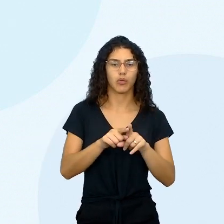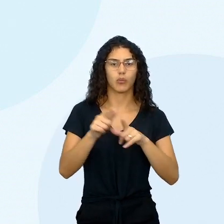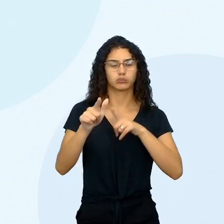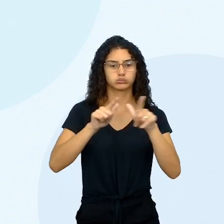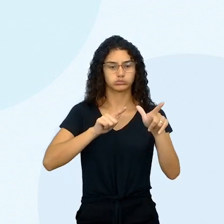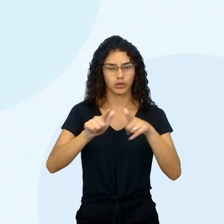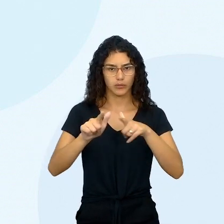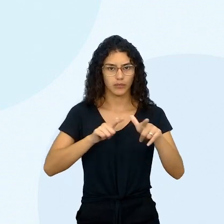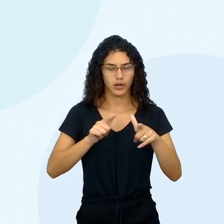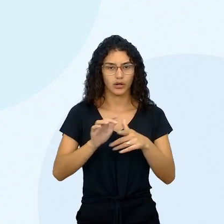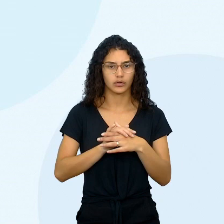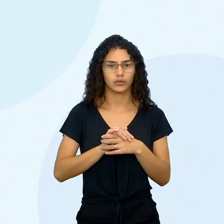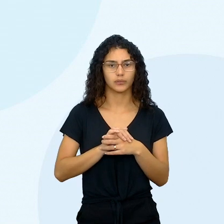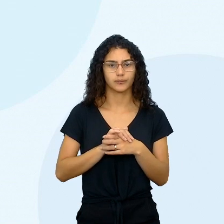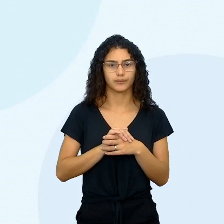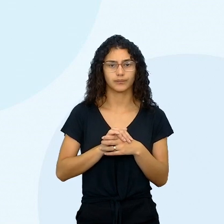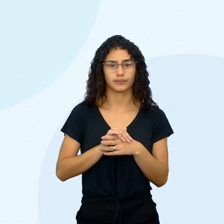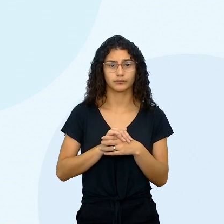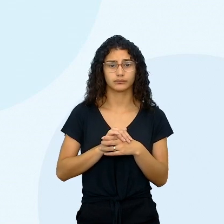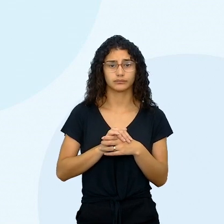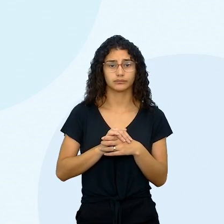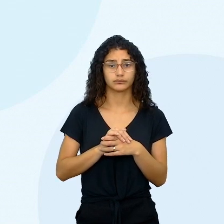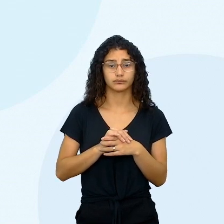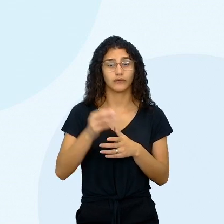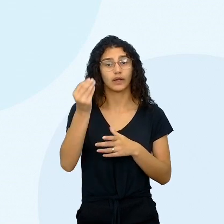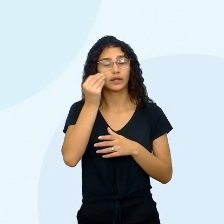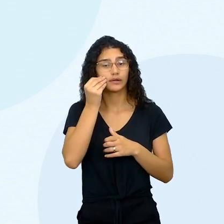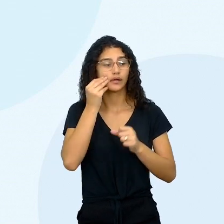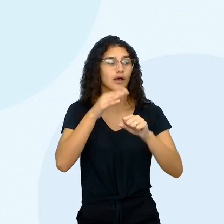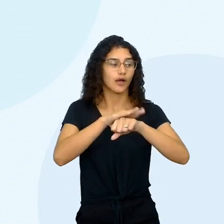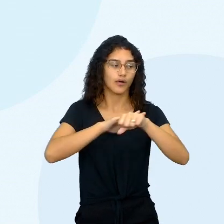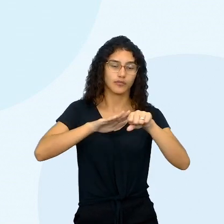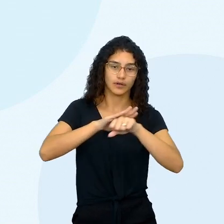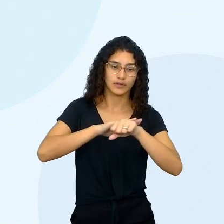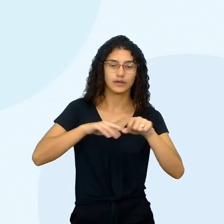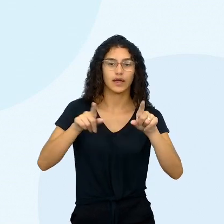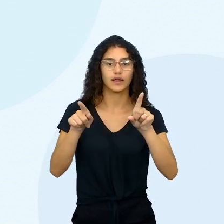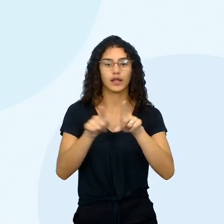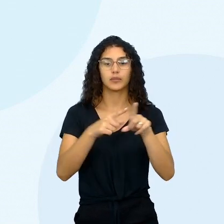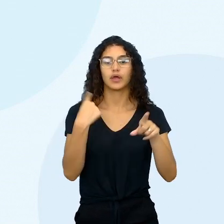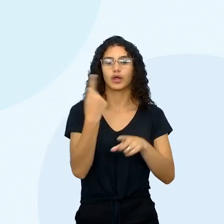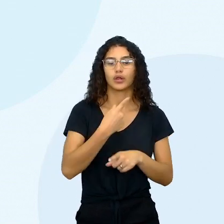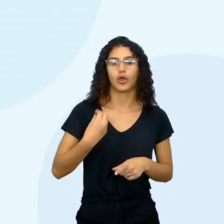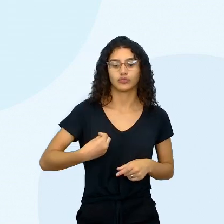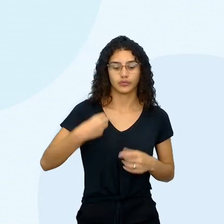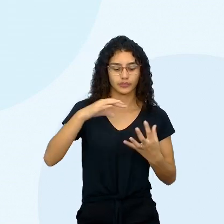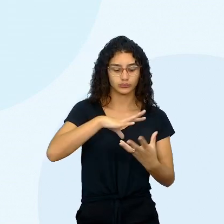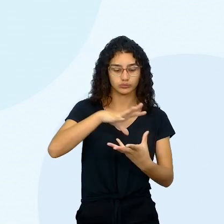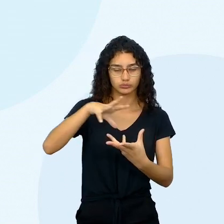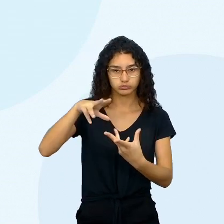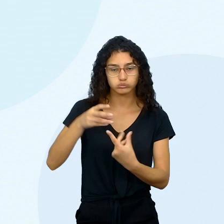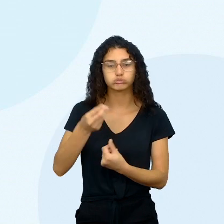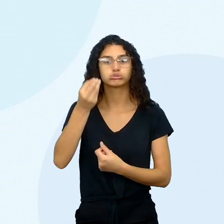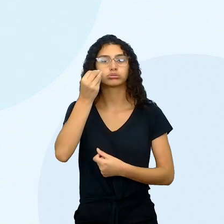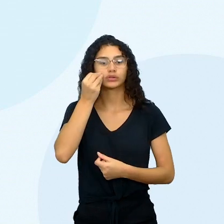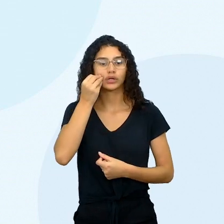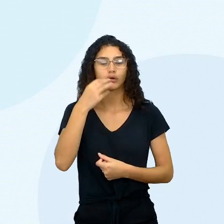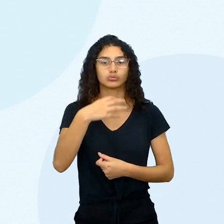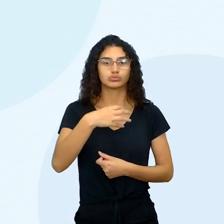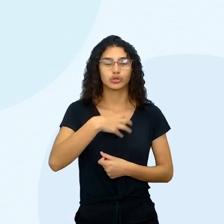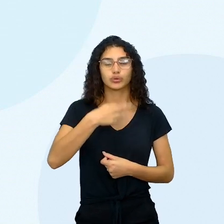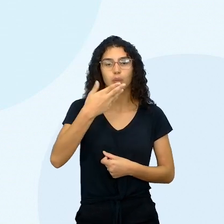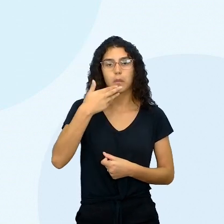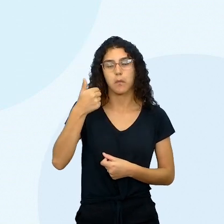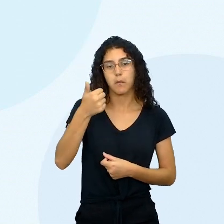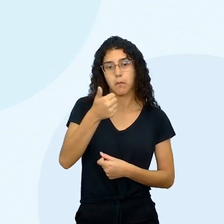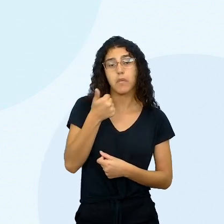serviço, né, para até tentar dialogar, né, nesse mundo que a gente vive hoje em dia, tratá-la como um bem e um